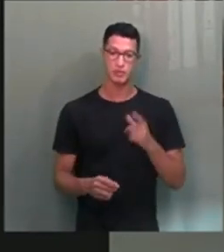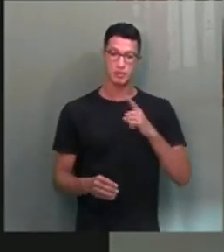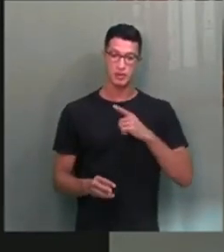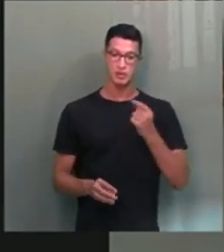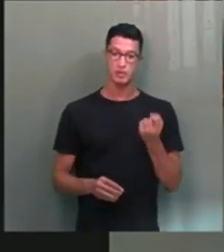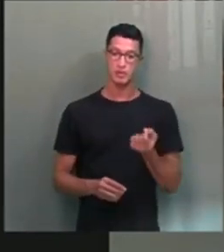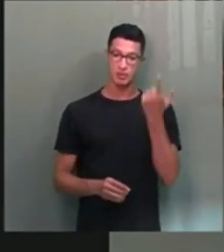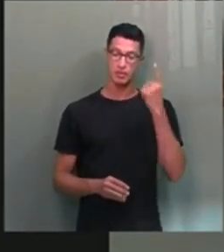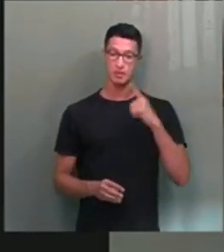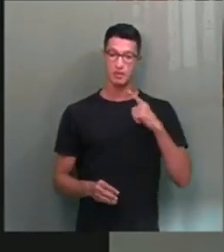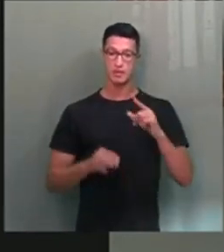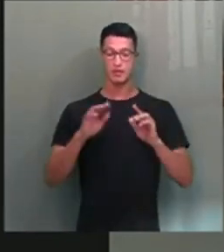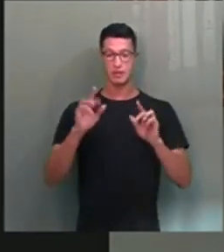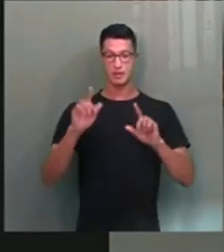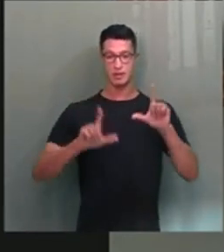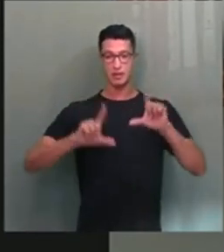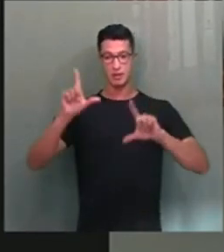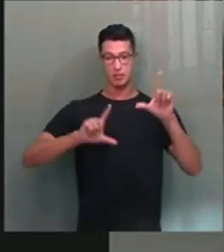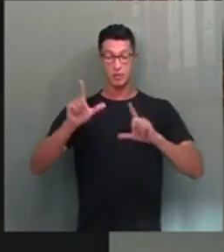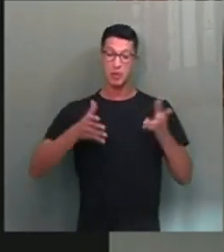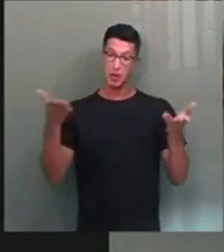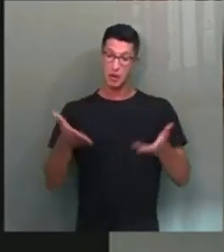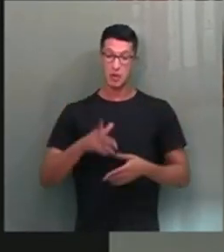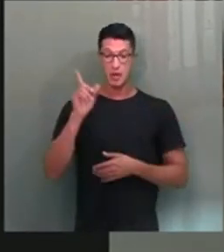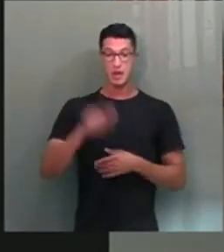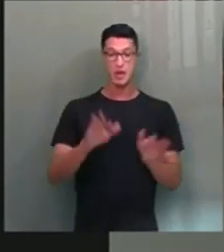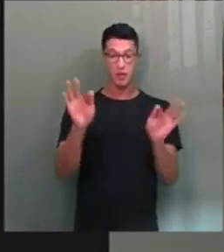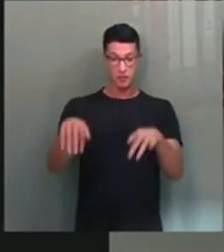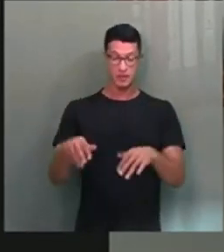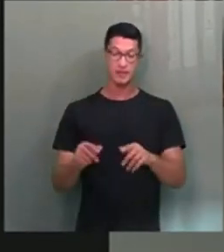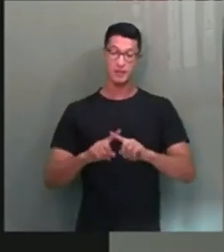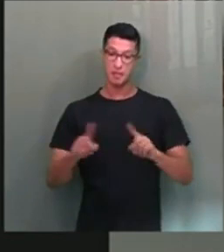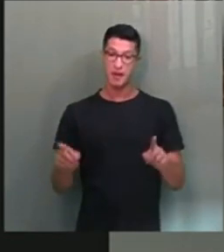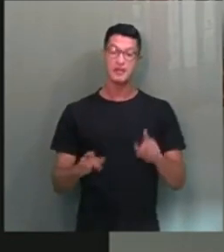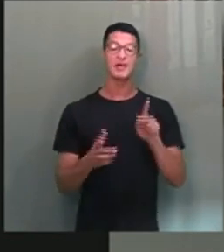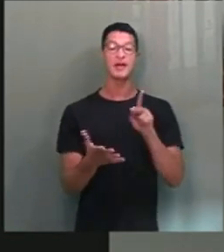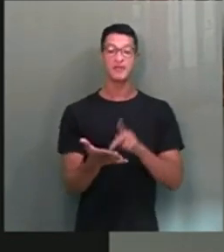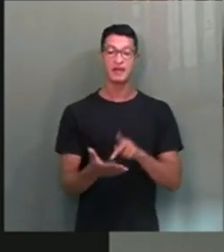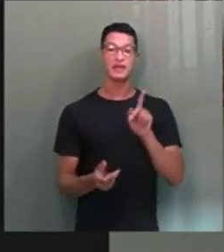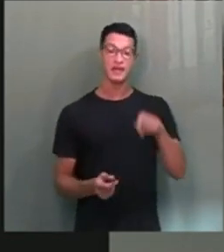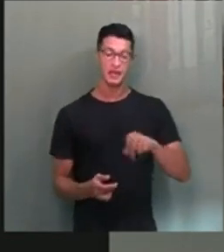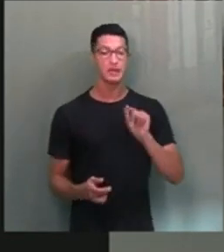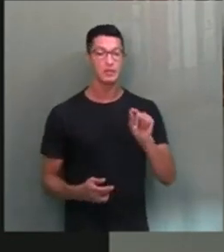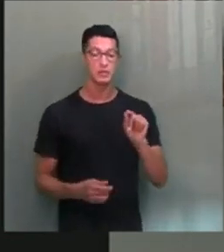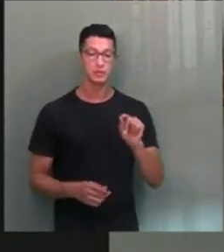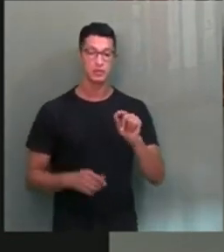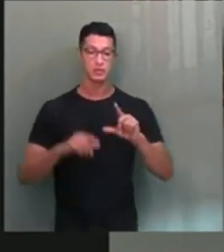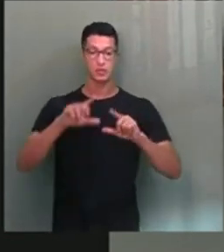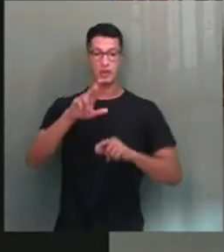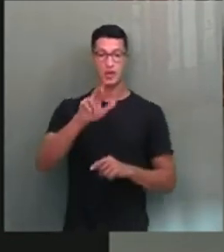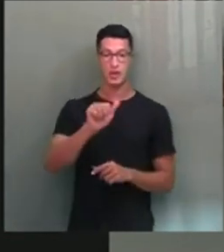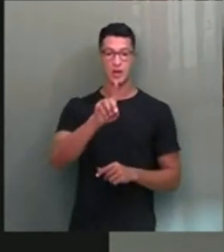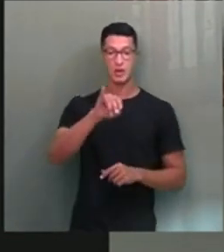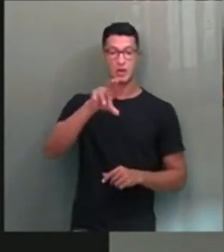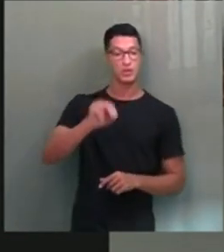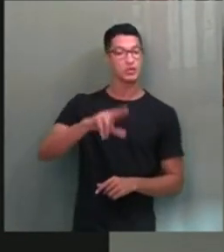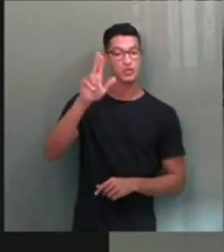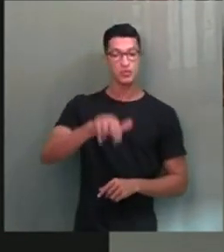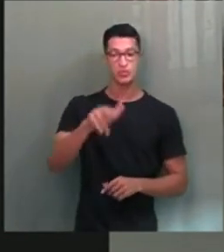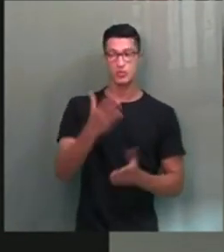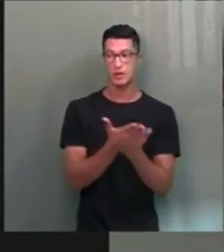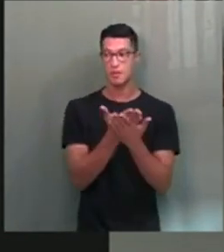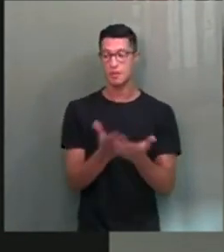época com o advento da televisão que dizia agora é o fim do rádio. Mas a verdade é que o rádio nunca perdeu